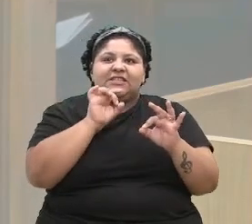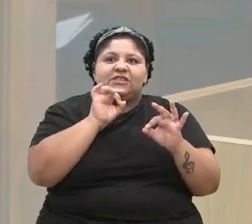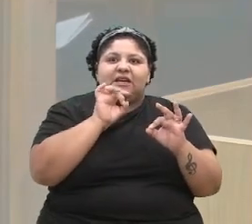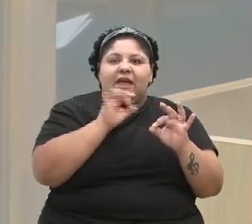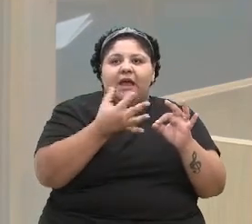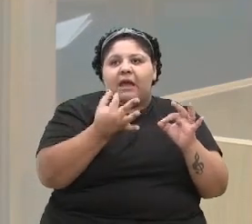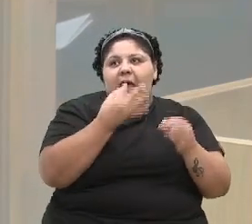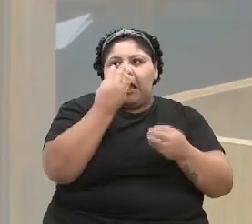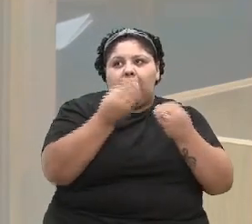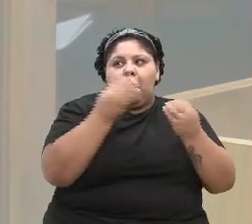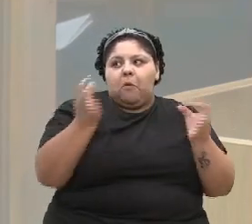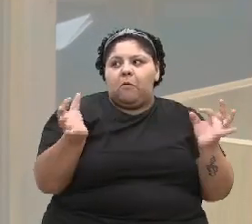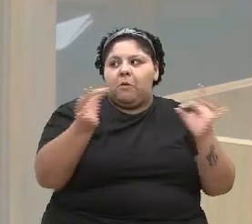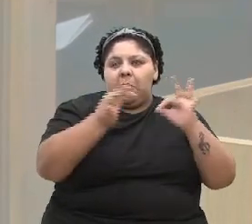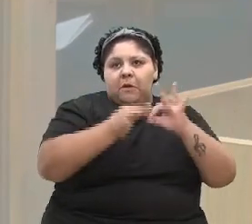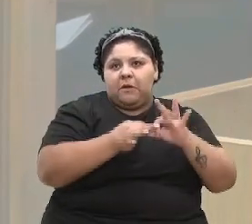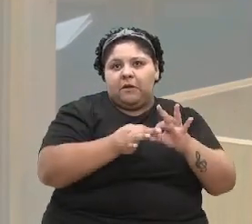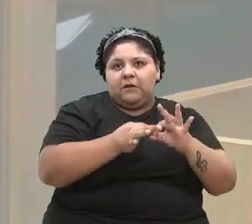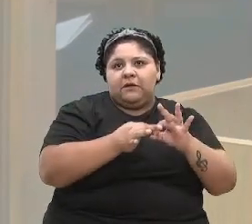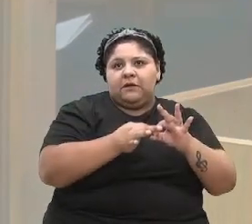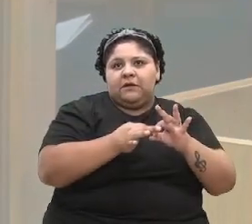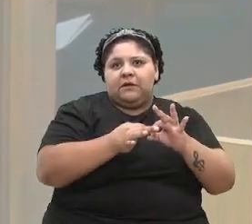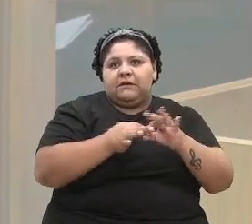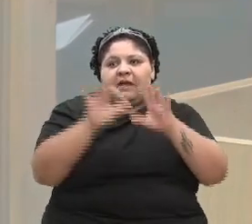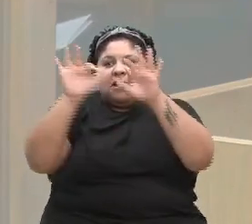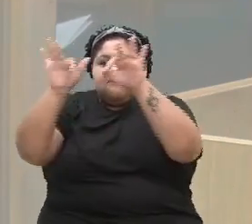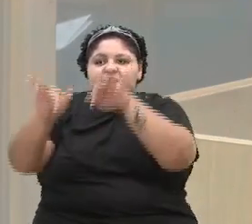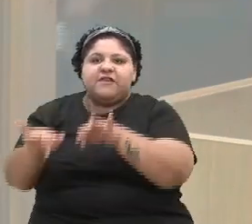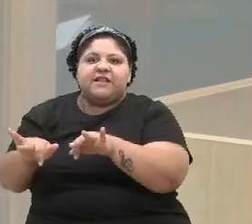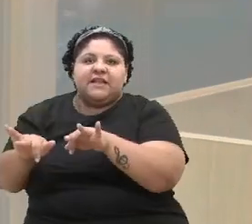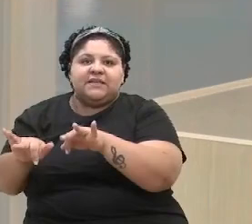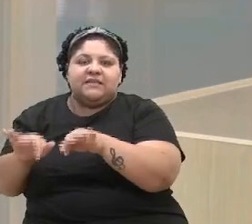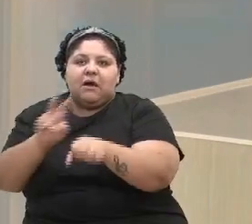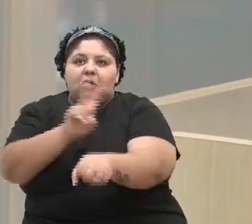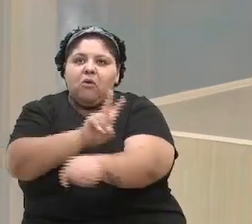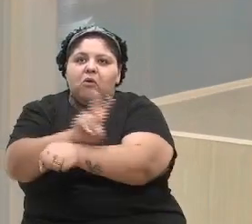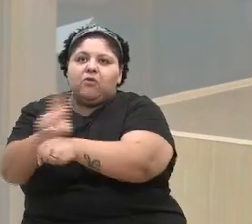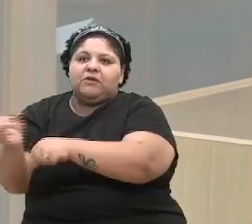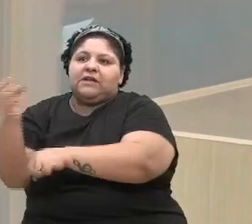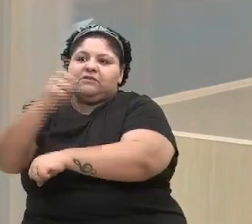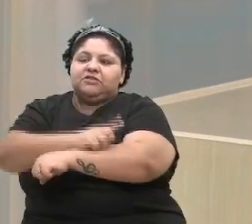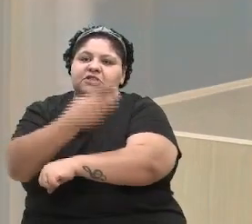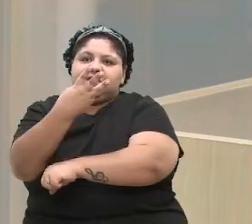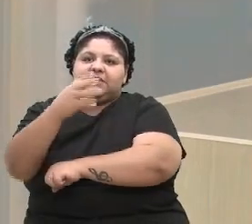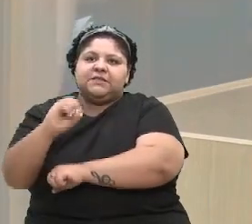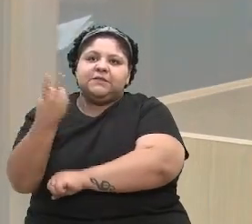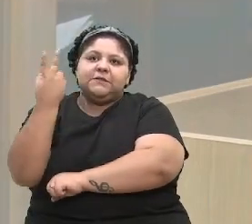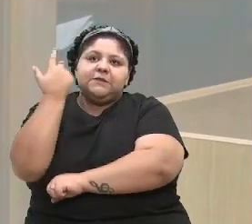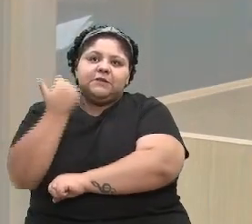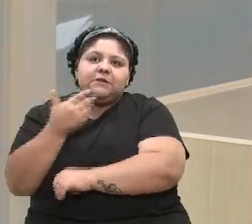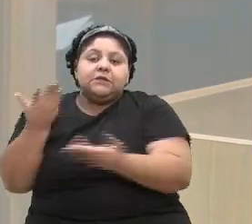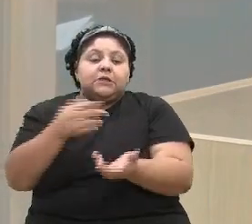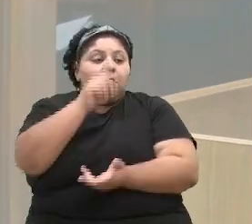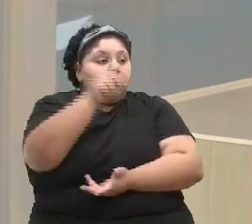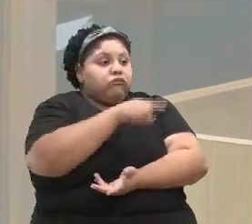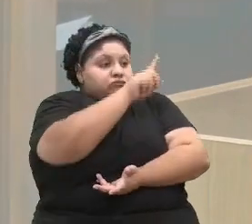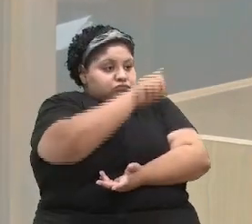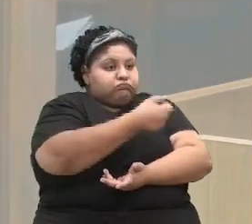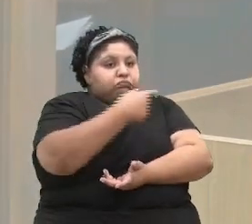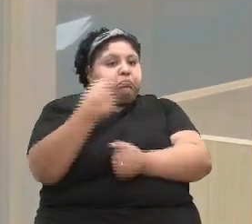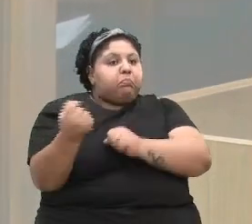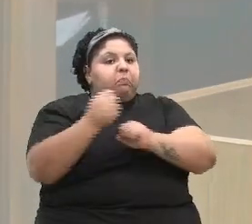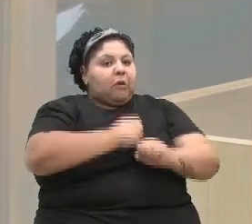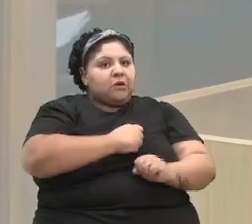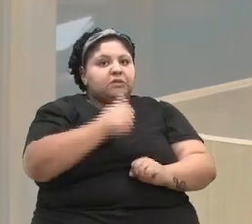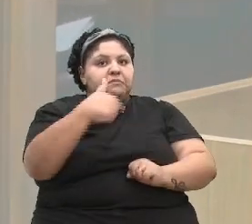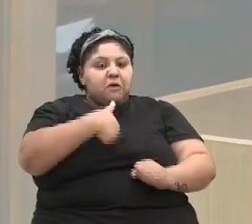desligá-lo, no dia 30 de abril. Então, o cancelamento deste remédio pode levar o meu filho à morte num curto